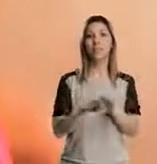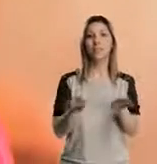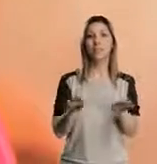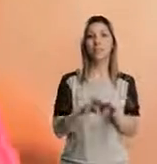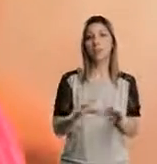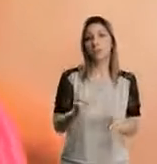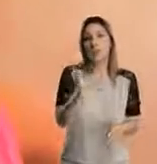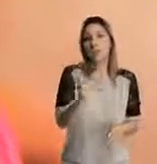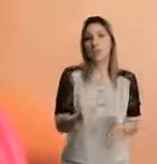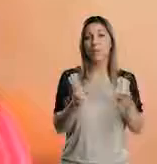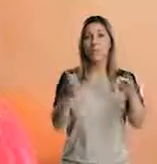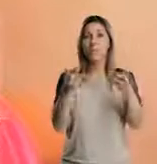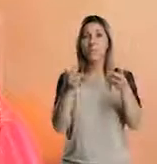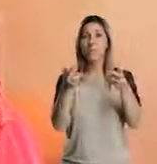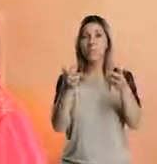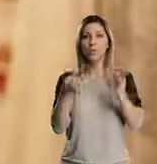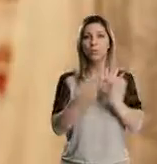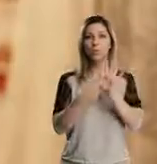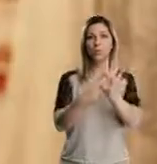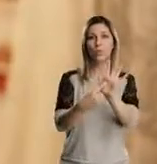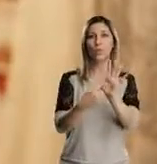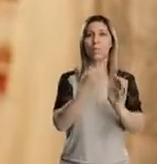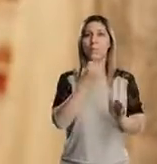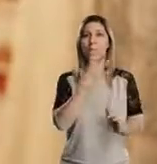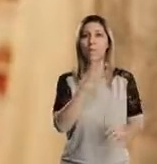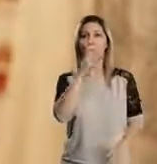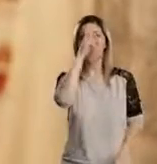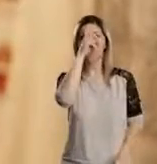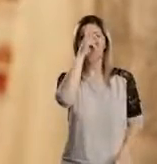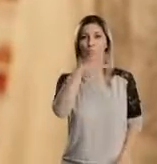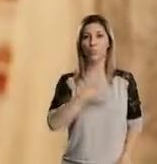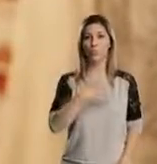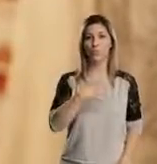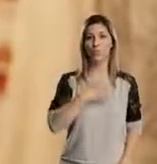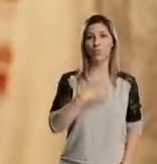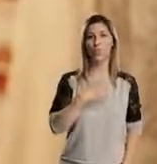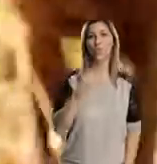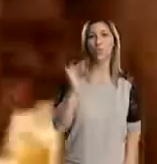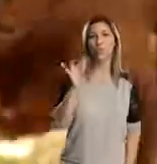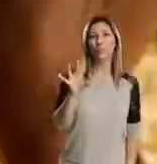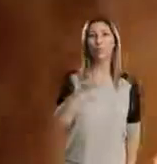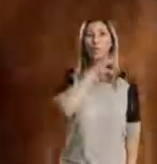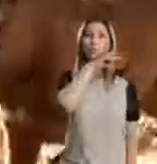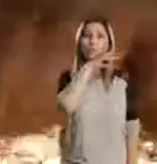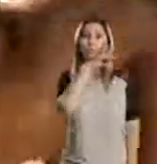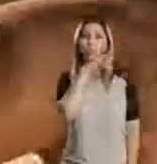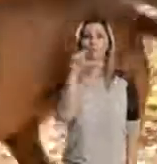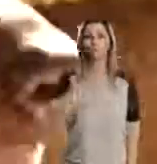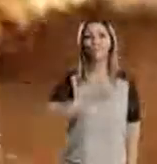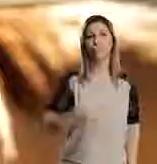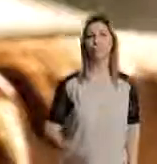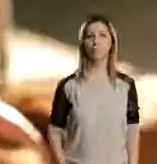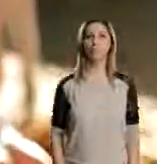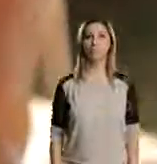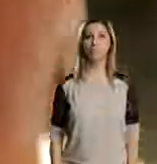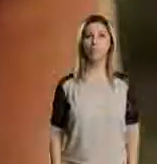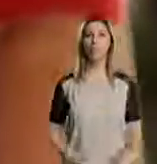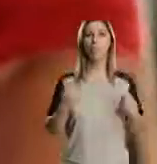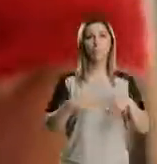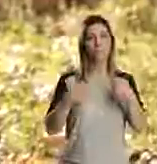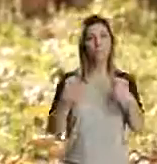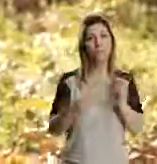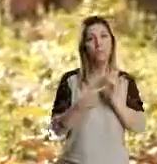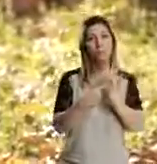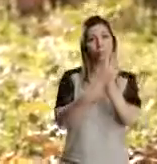contado, isso não é mostrado. Então eu fico triste às vezes quando vejo que só mostram aquilo que não é bom, né? Tem